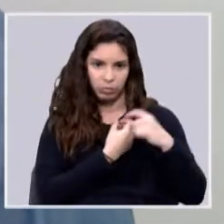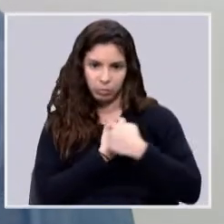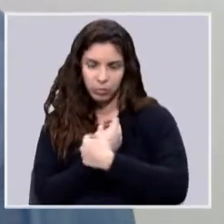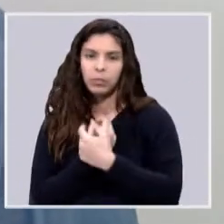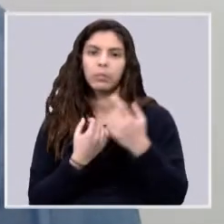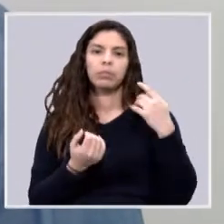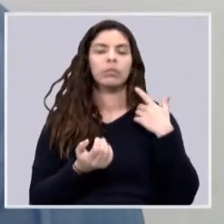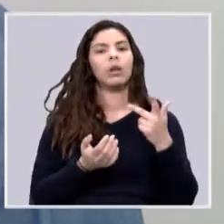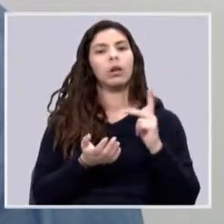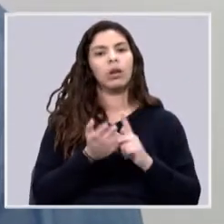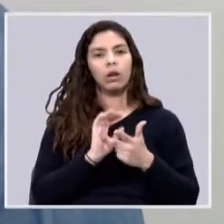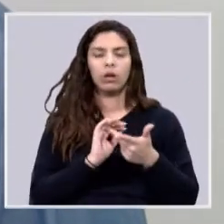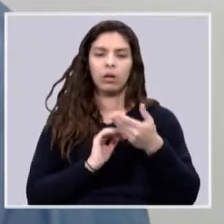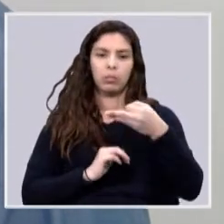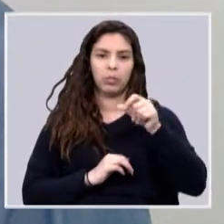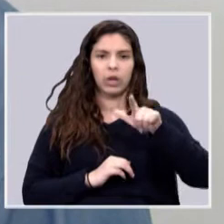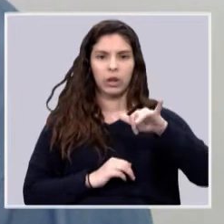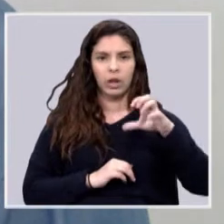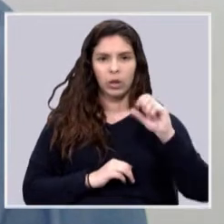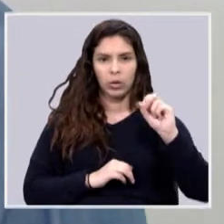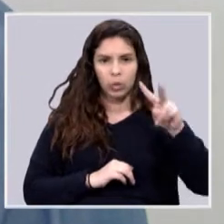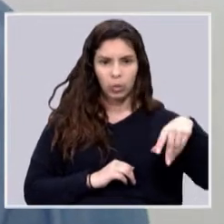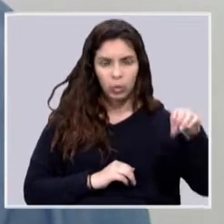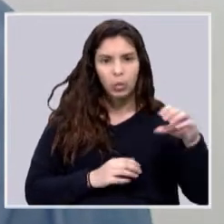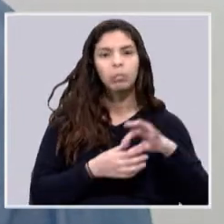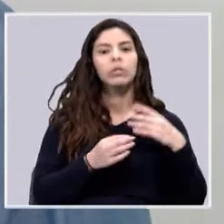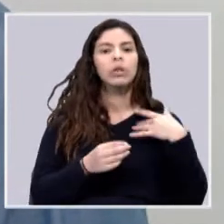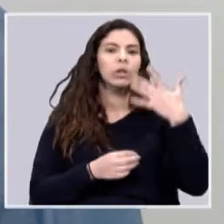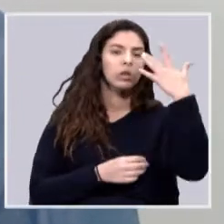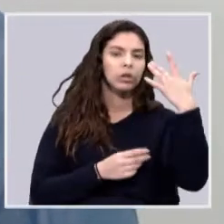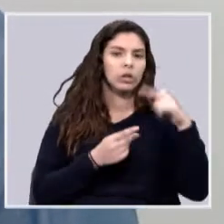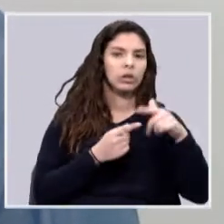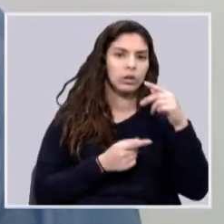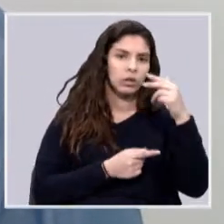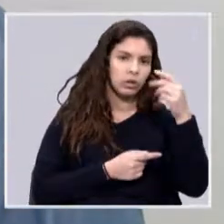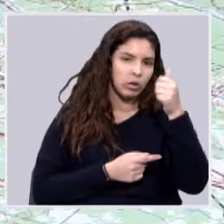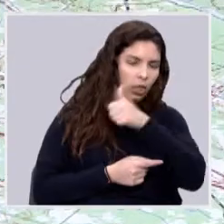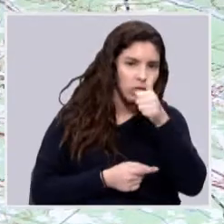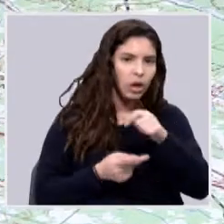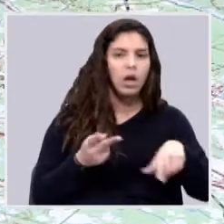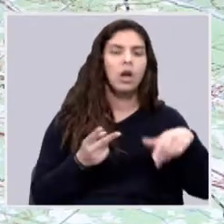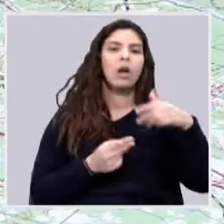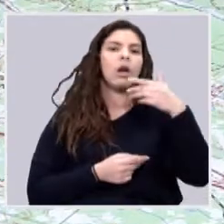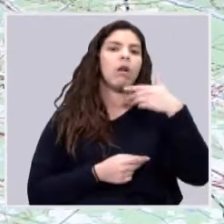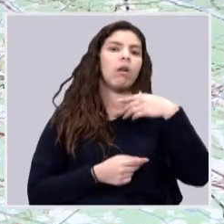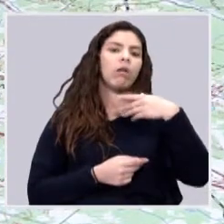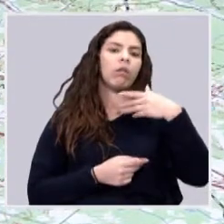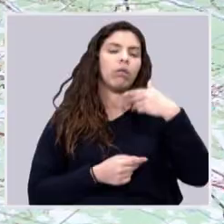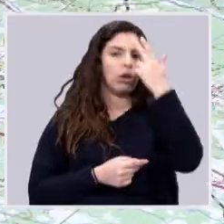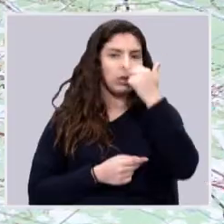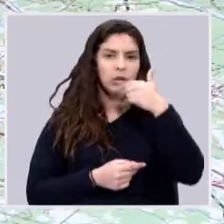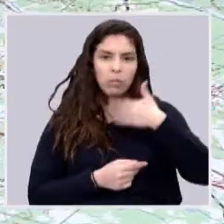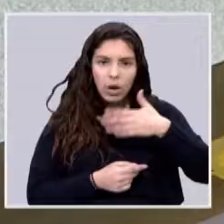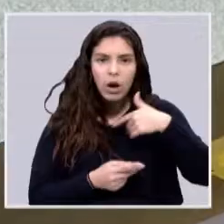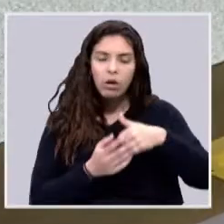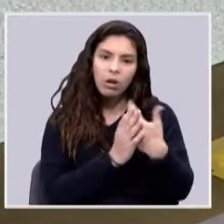projeto, com o Politécnico de Lisboa, Santarém, Castelo Branco e a empresa Strix, que todos os parceiros estão junto ao Rio